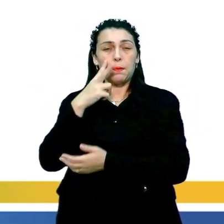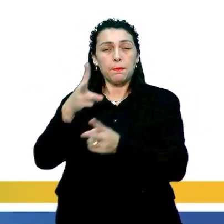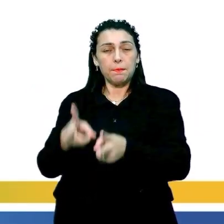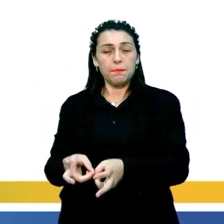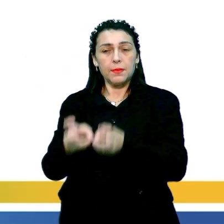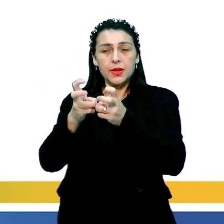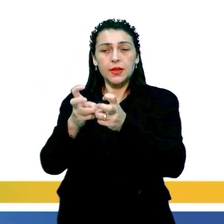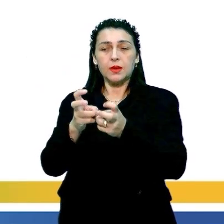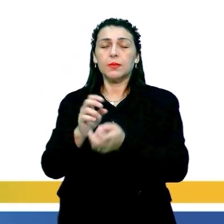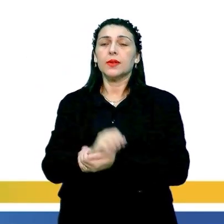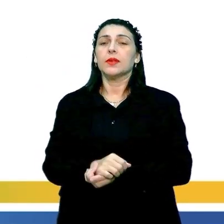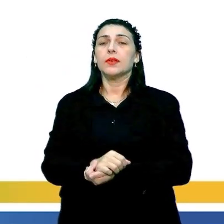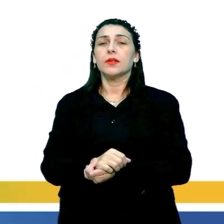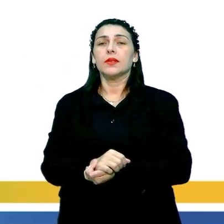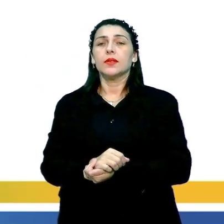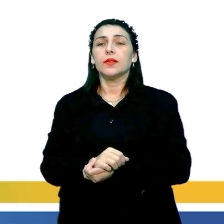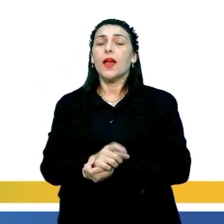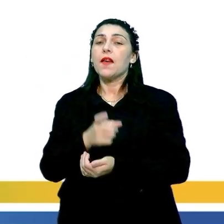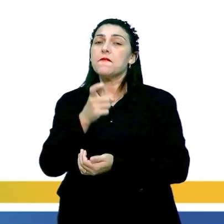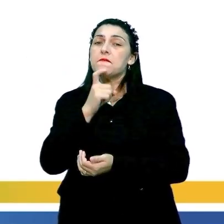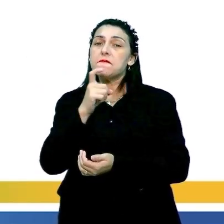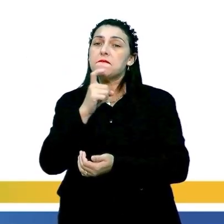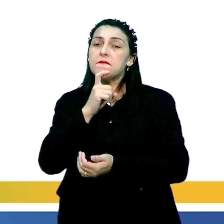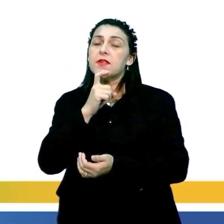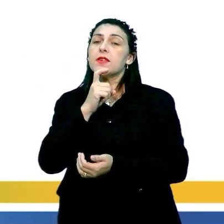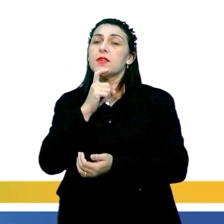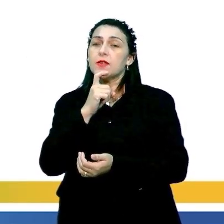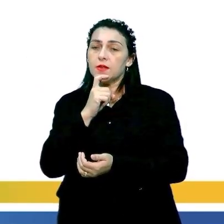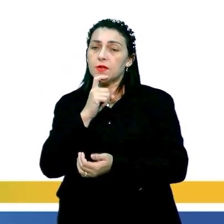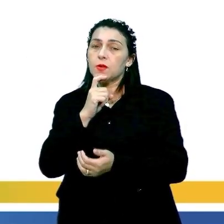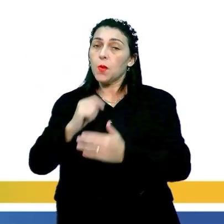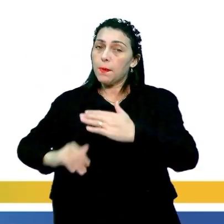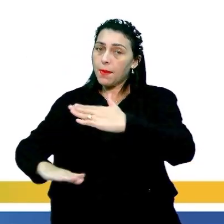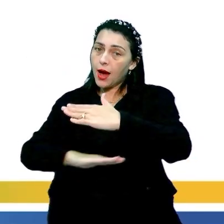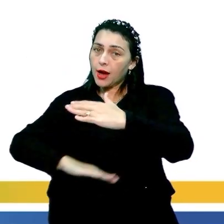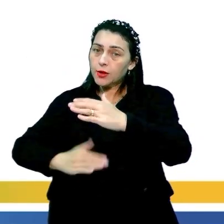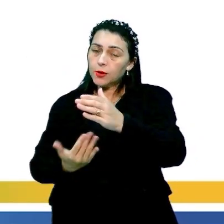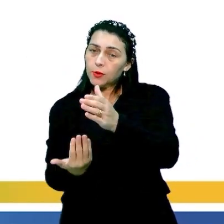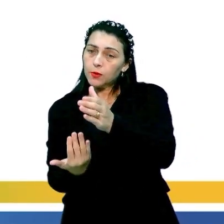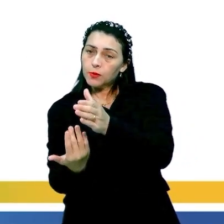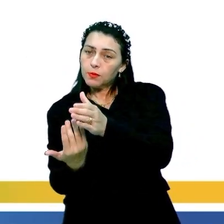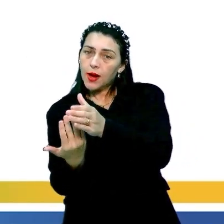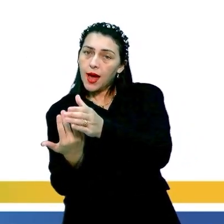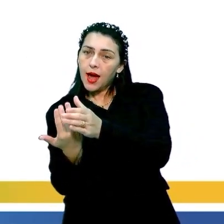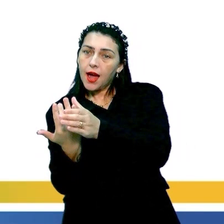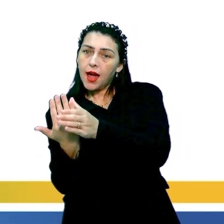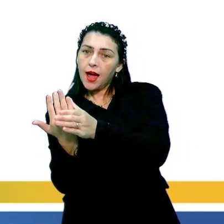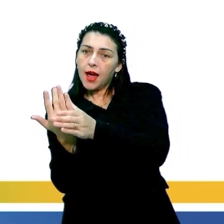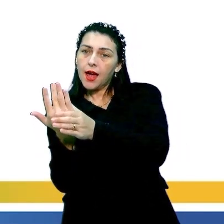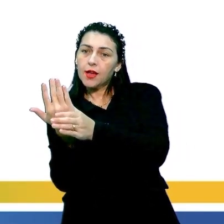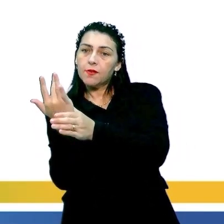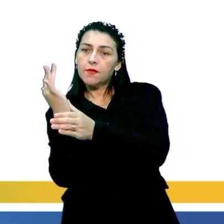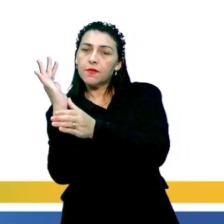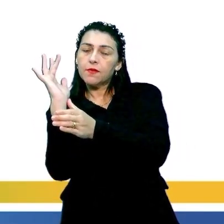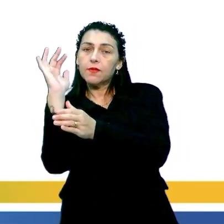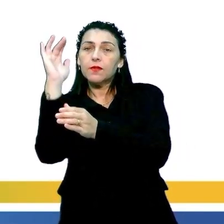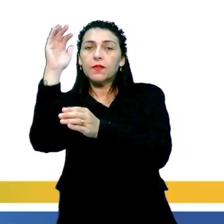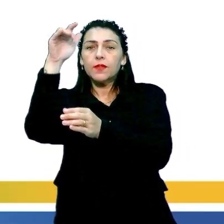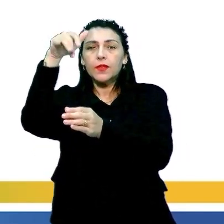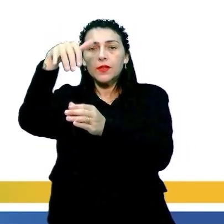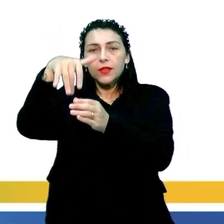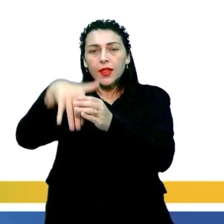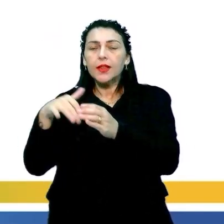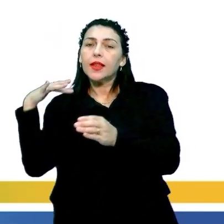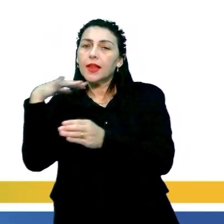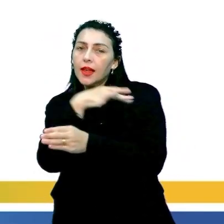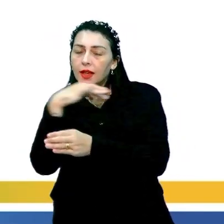outro esqueminha do lado, você vai ver que o ar frio ele está contido embaixo e o ar quente está em cima. E,